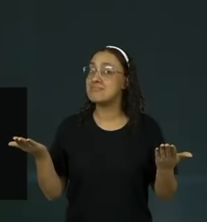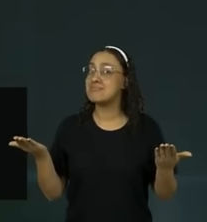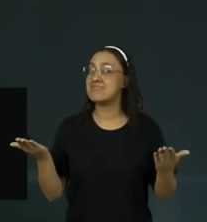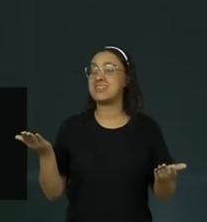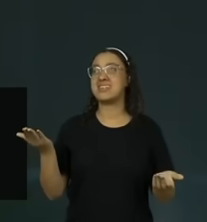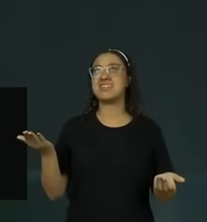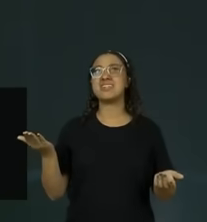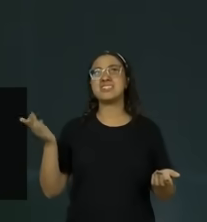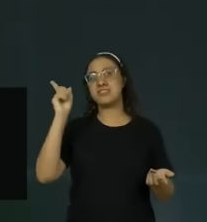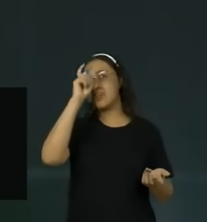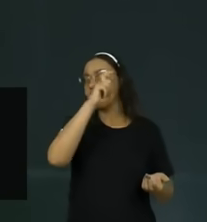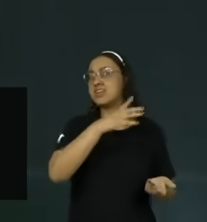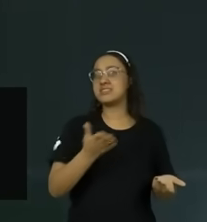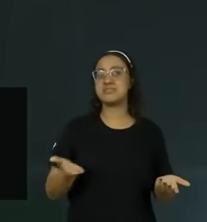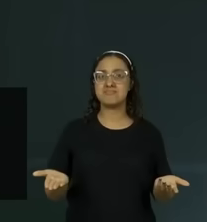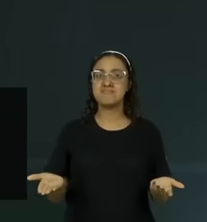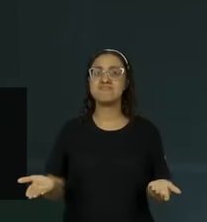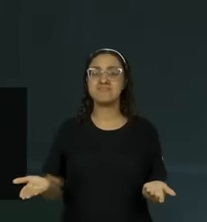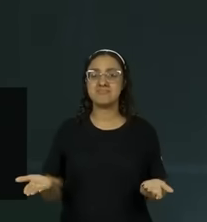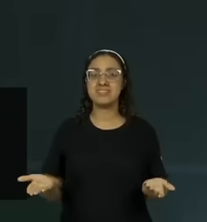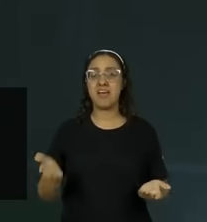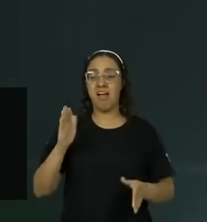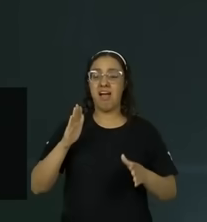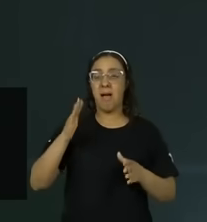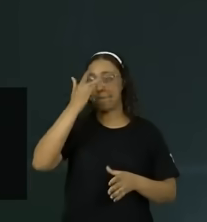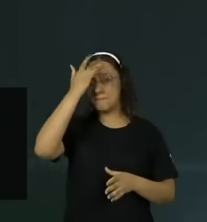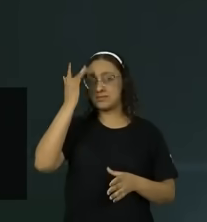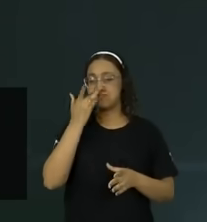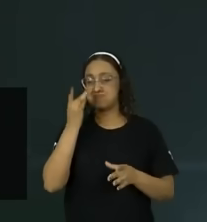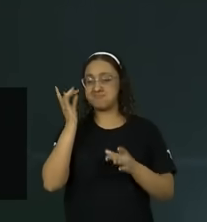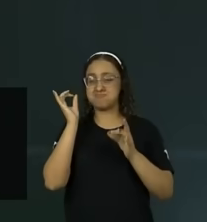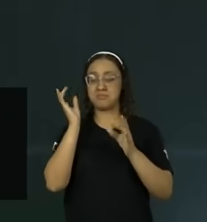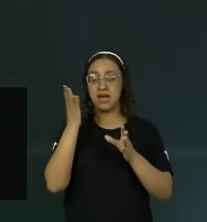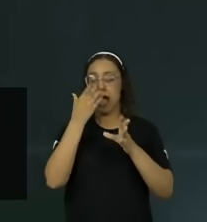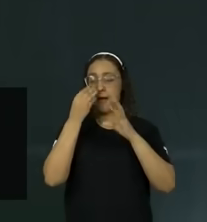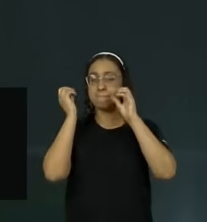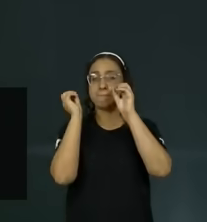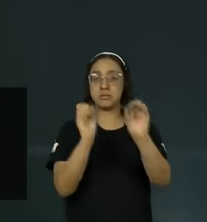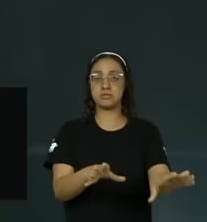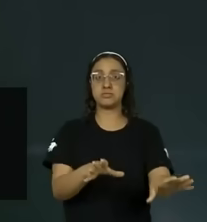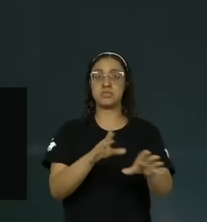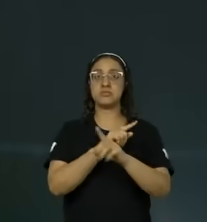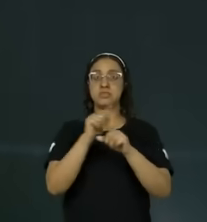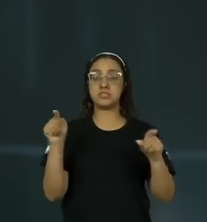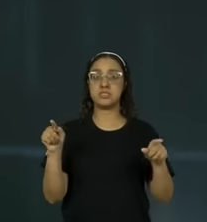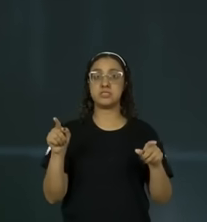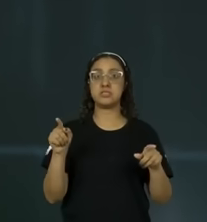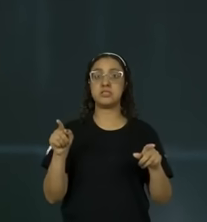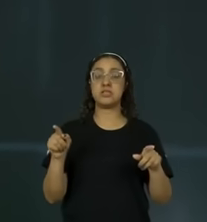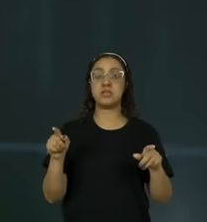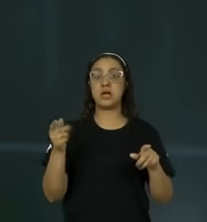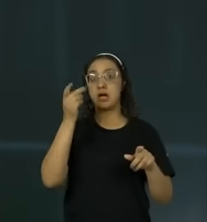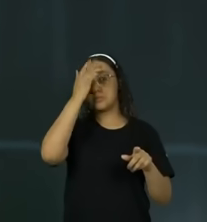é difícil quando alguém que te abandona, depois que vê você por cima, chega lá e fala: